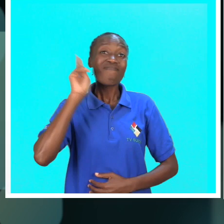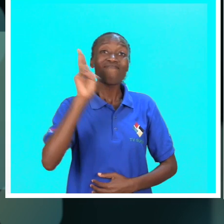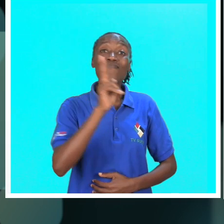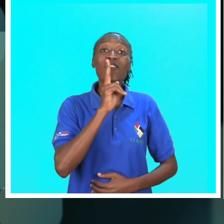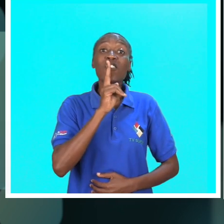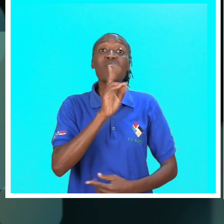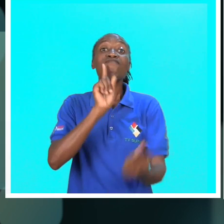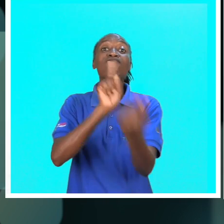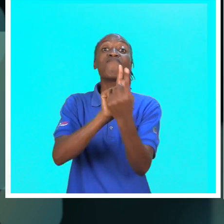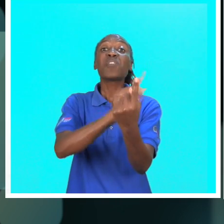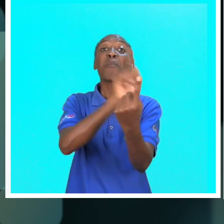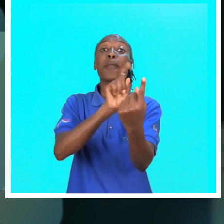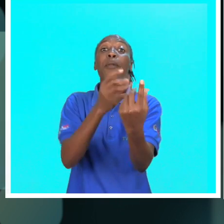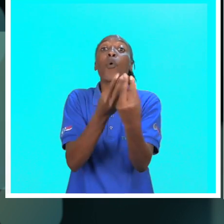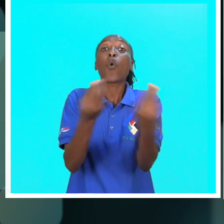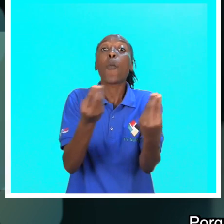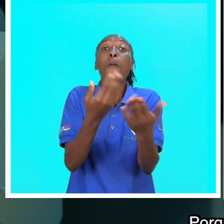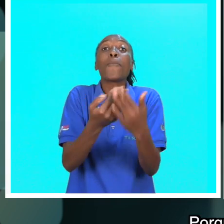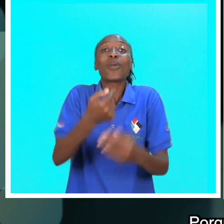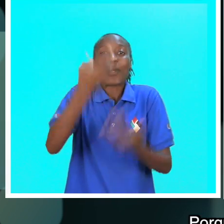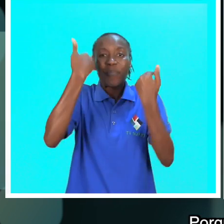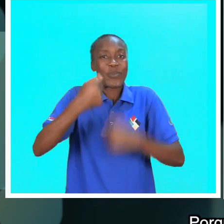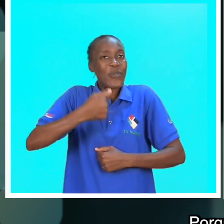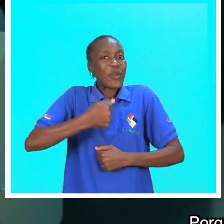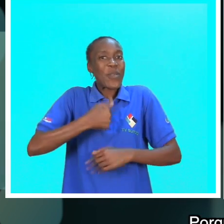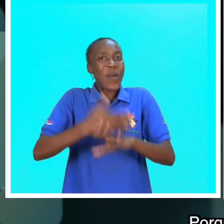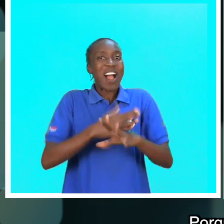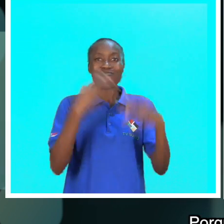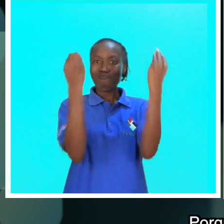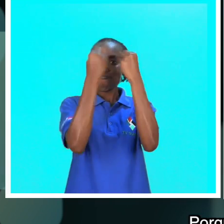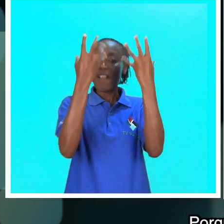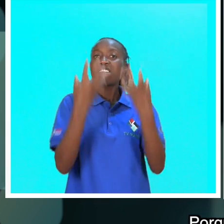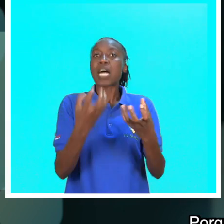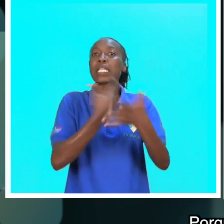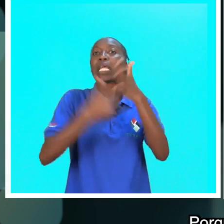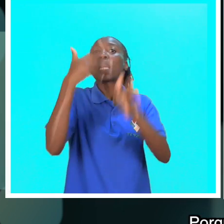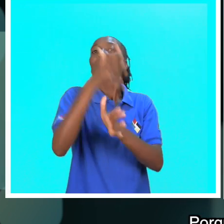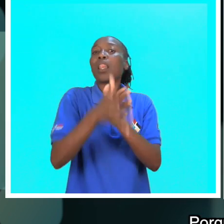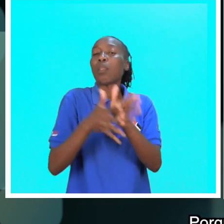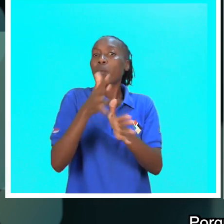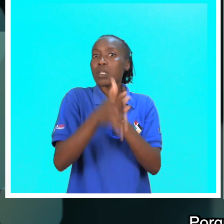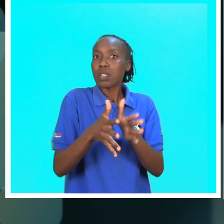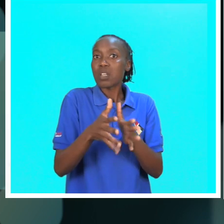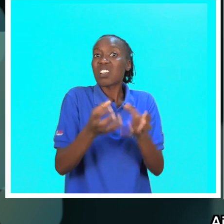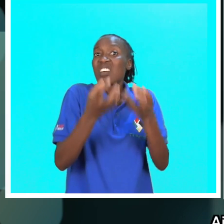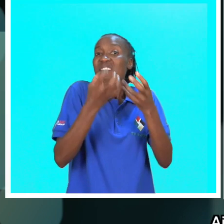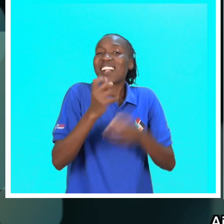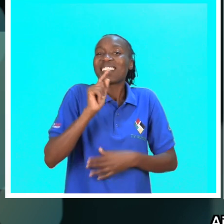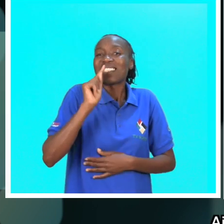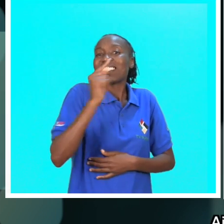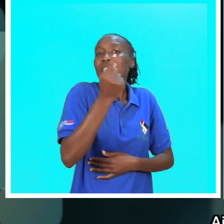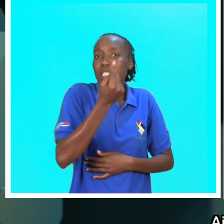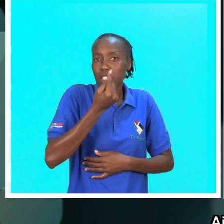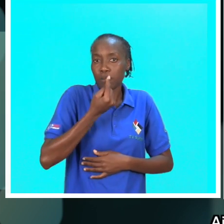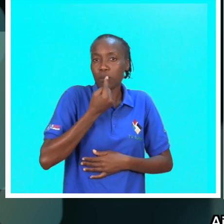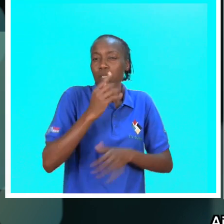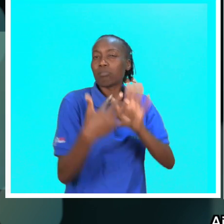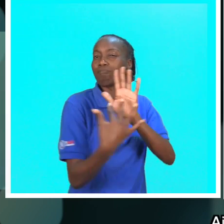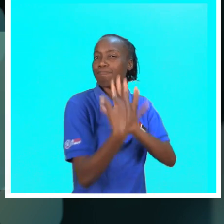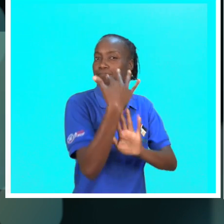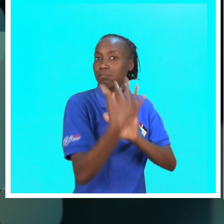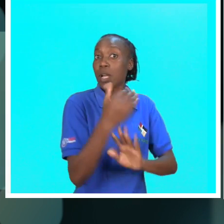deficiência auditiva, como é que vai ser? Porque ele não está formado, não está capacitado. Ainda não tivemos uma